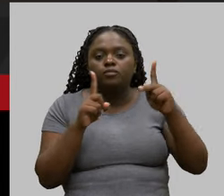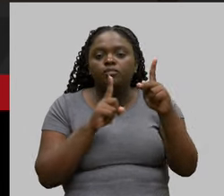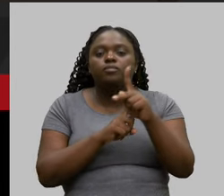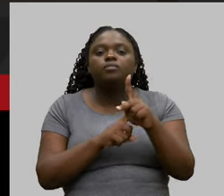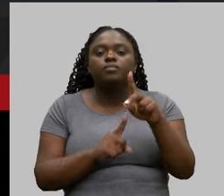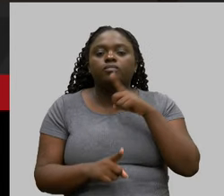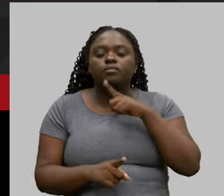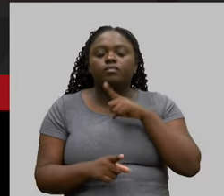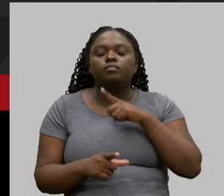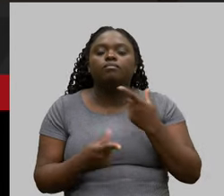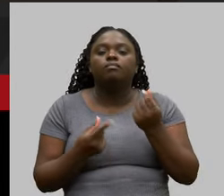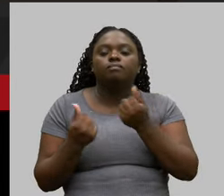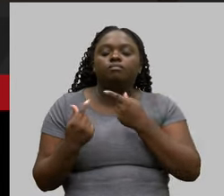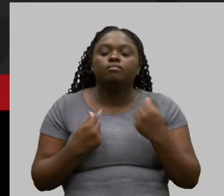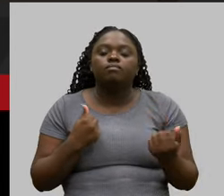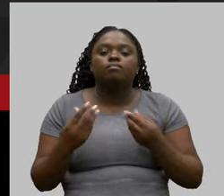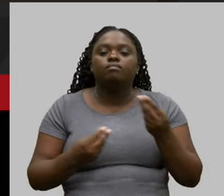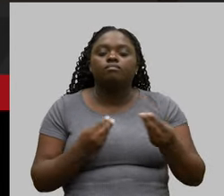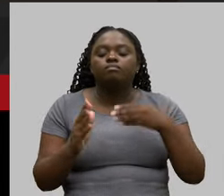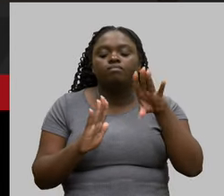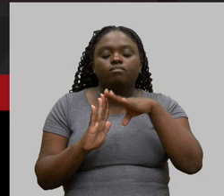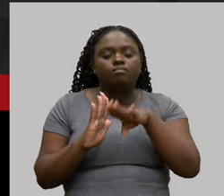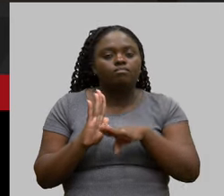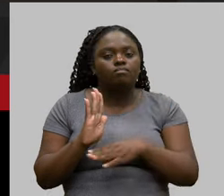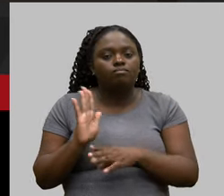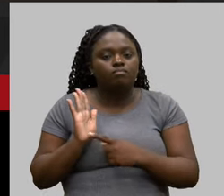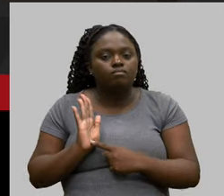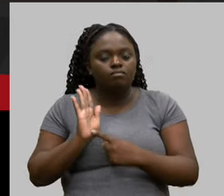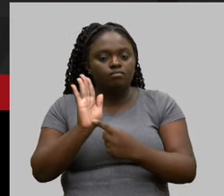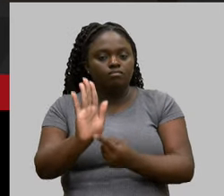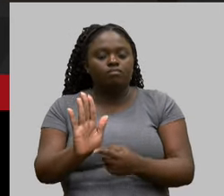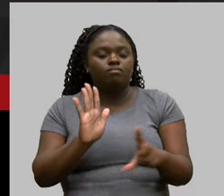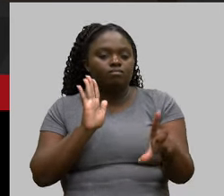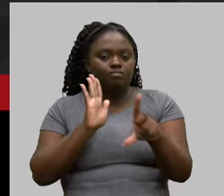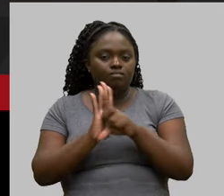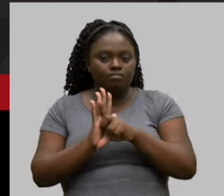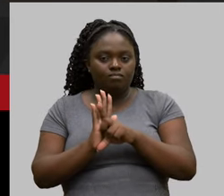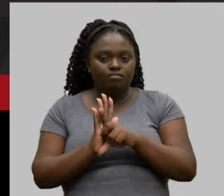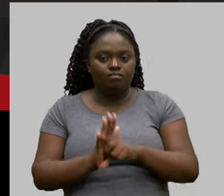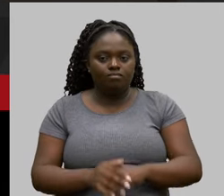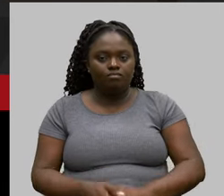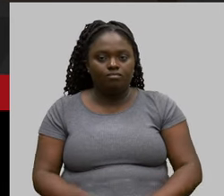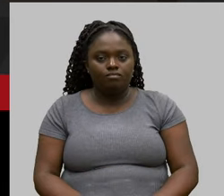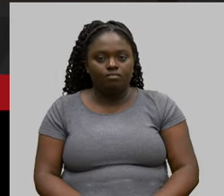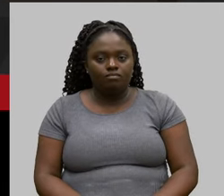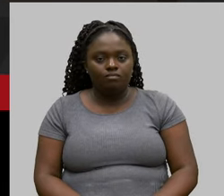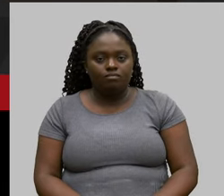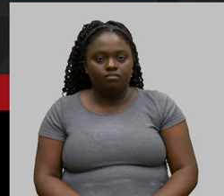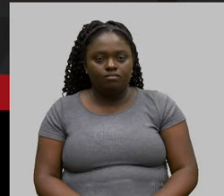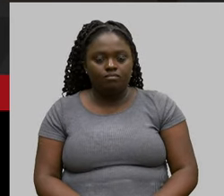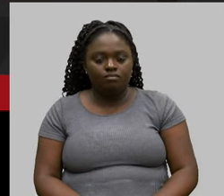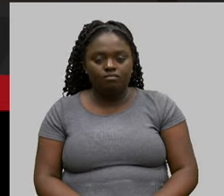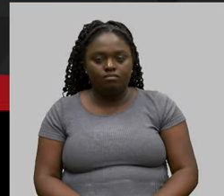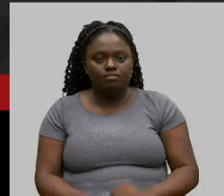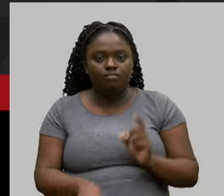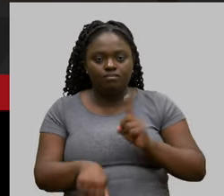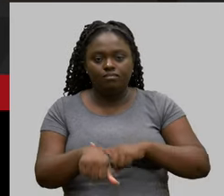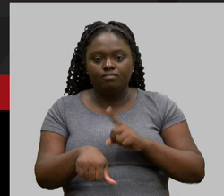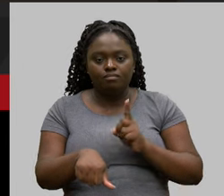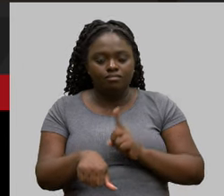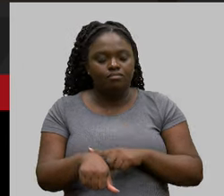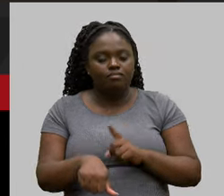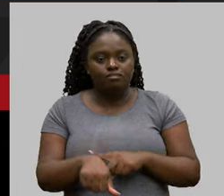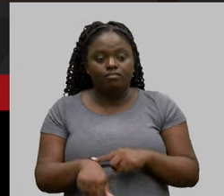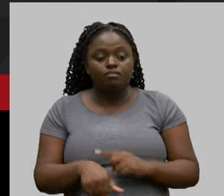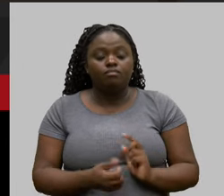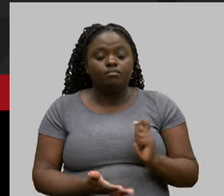financeiramente segundo critérios estabelecidos em lei tempo de contribuição federal estadual Municipal